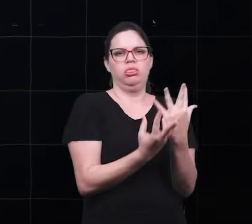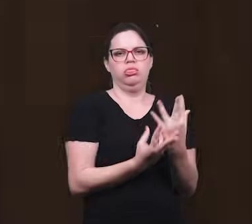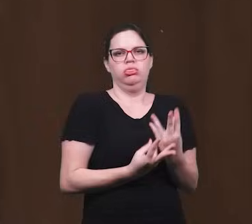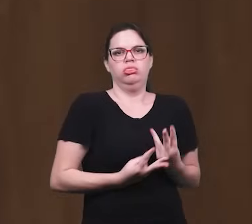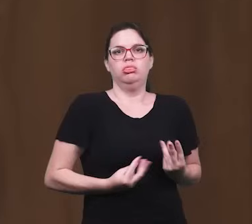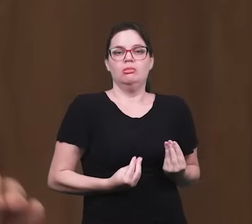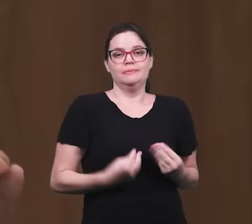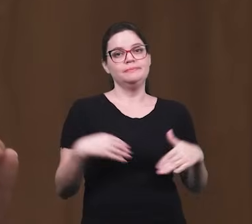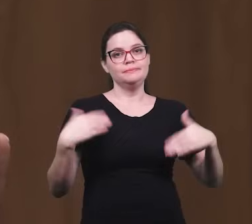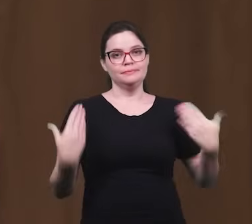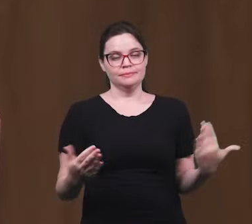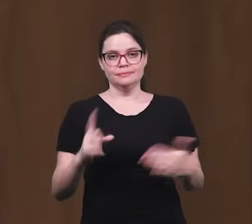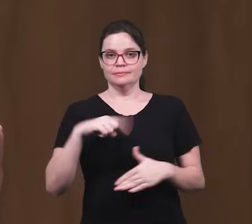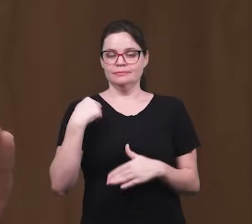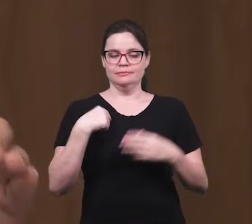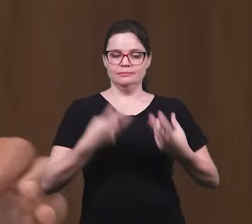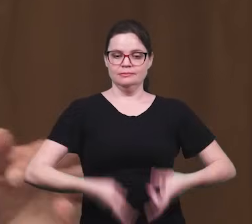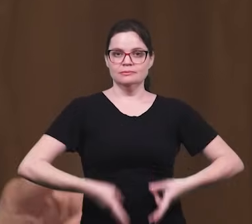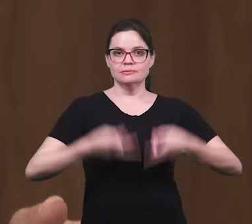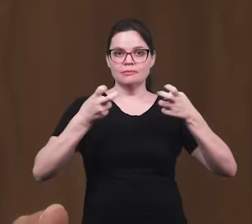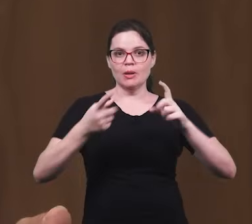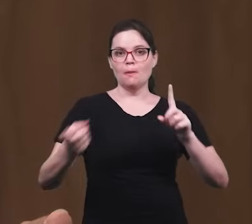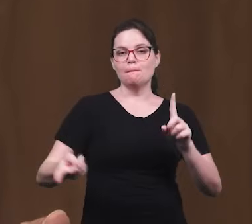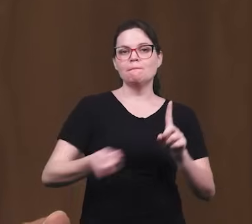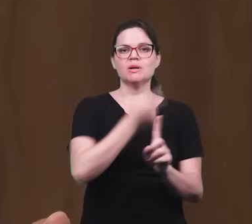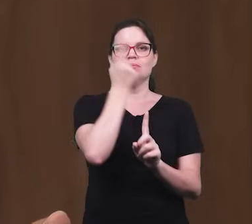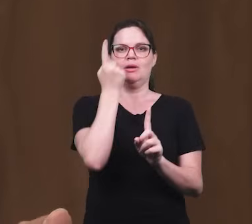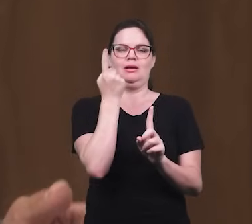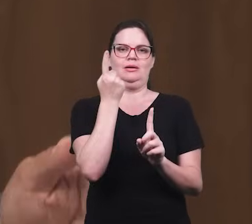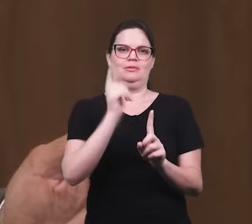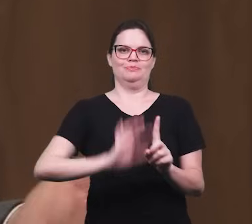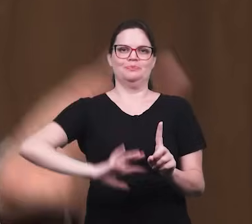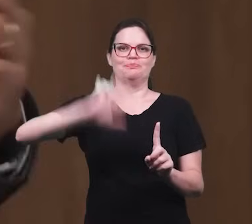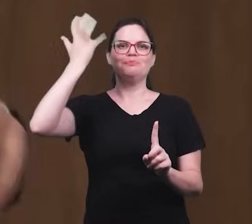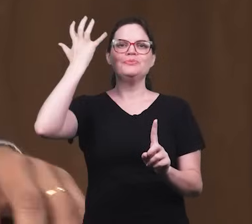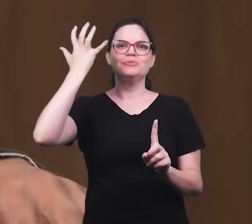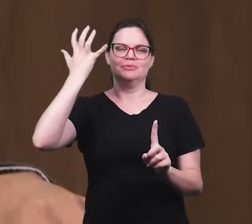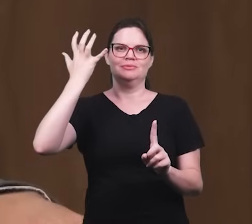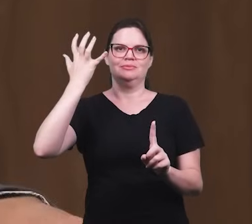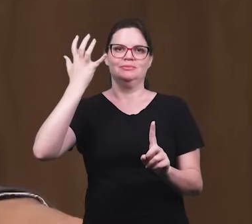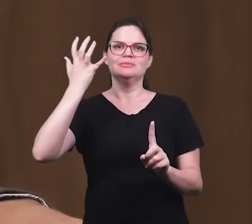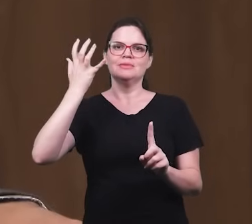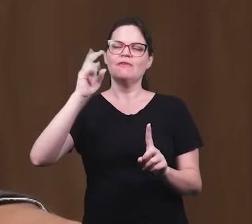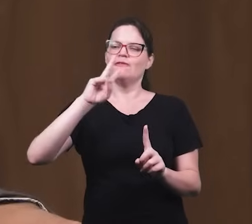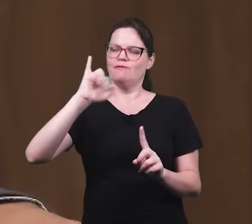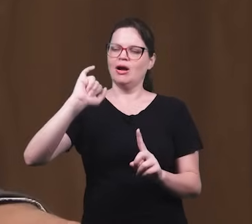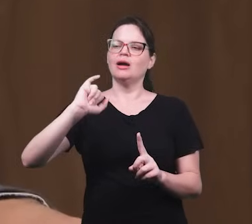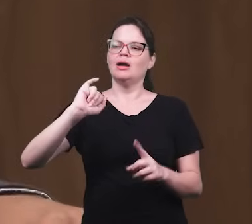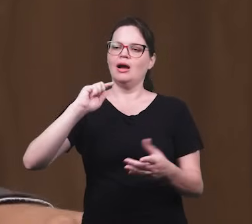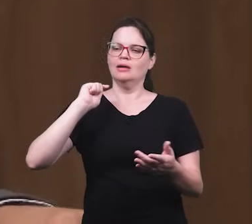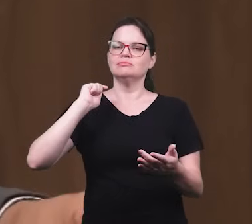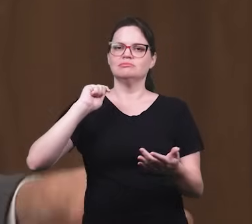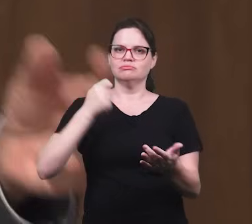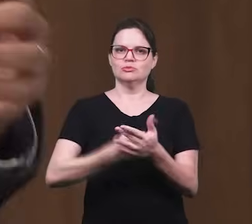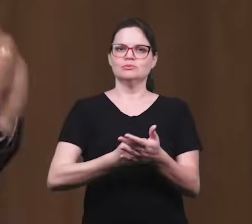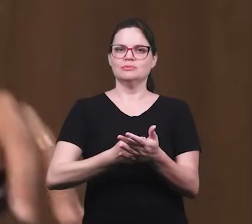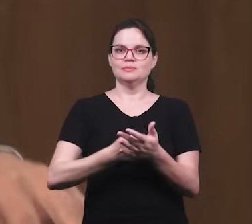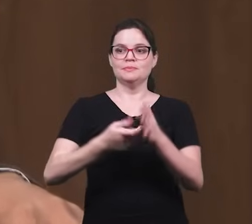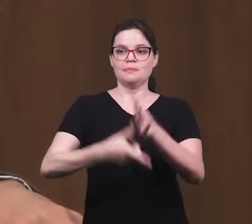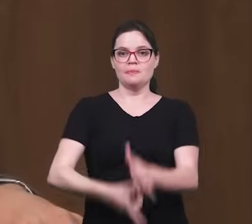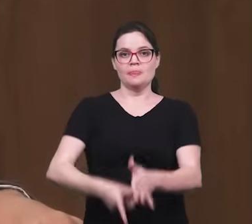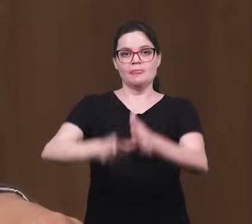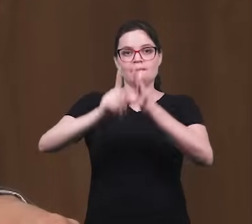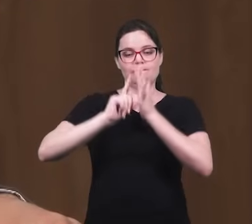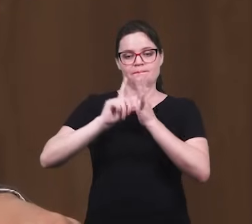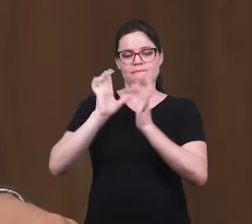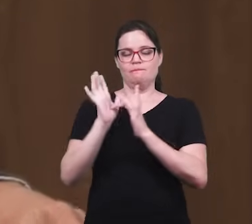queimada. Então, esse seria um dos sinais que iriam acontecer, que